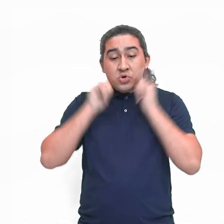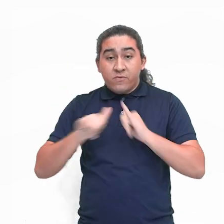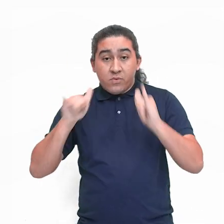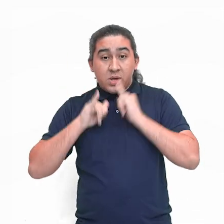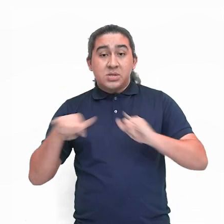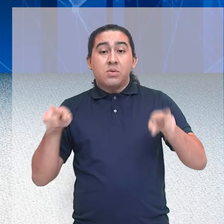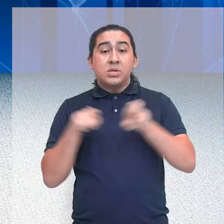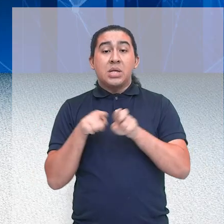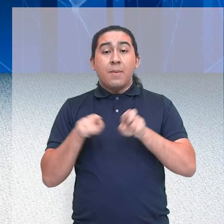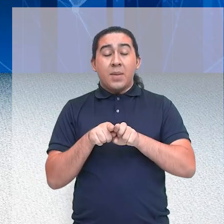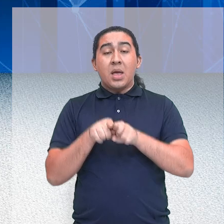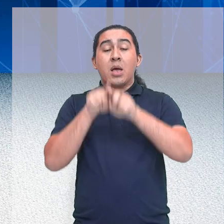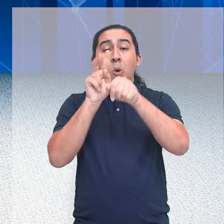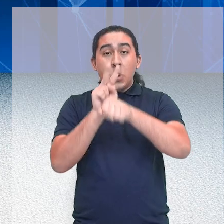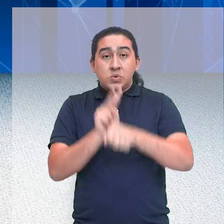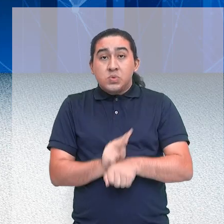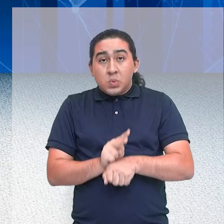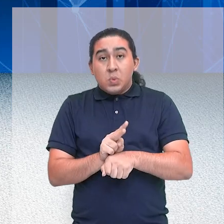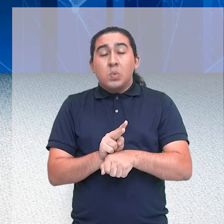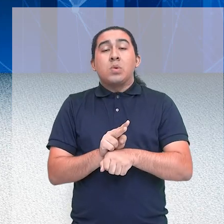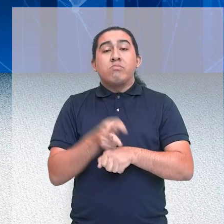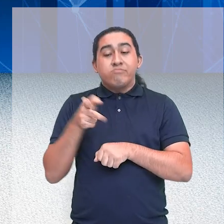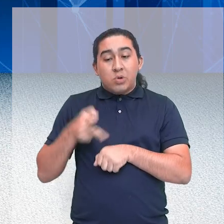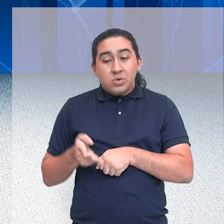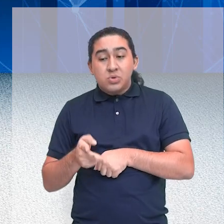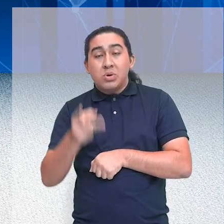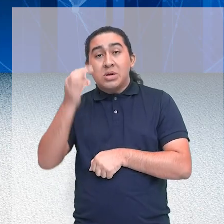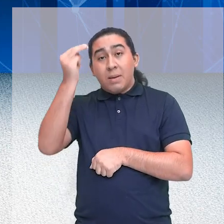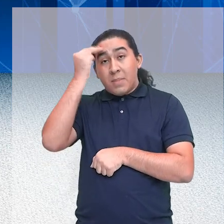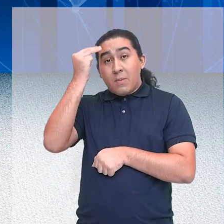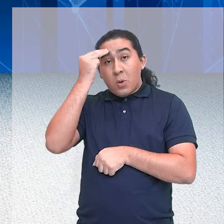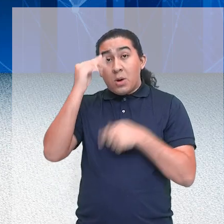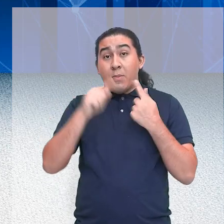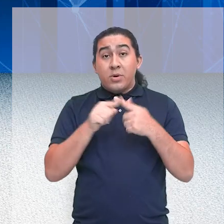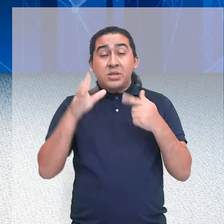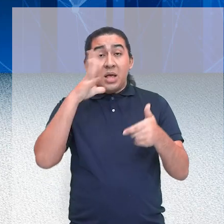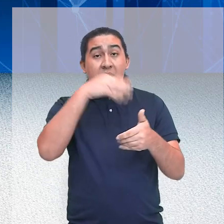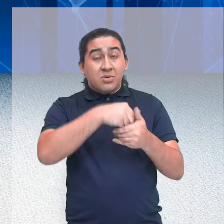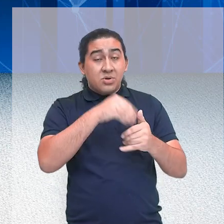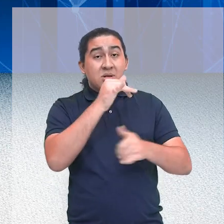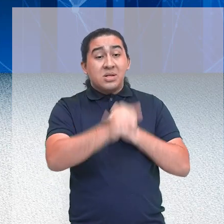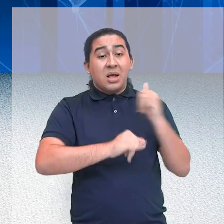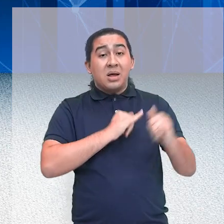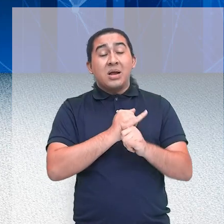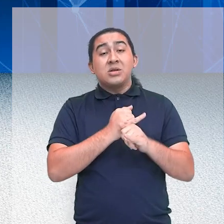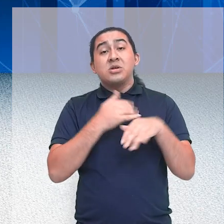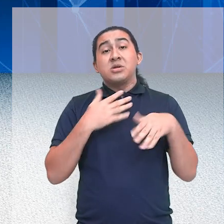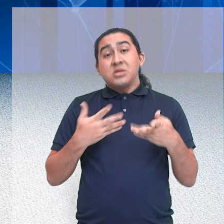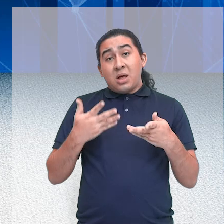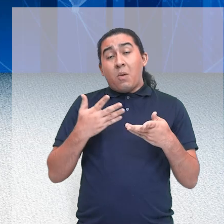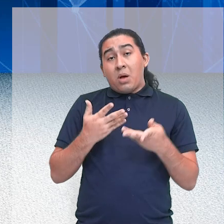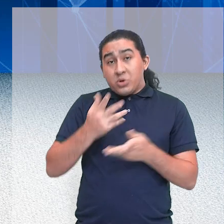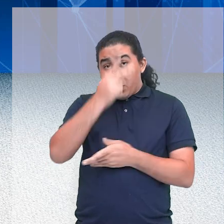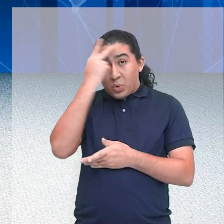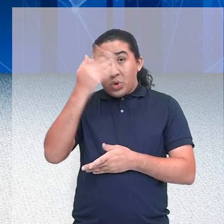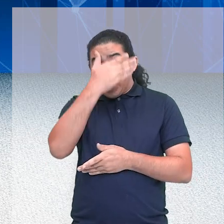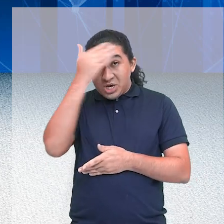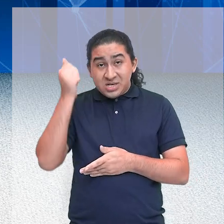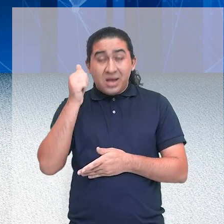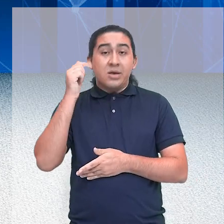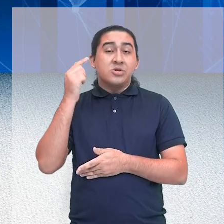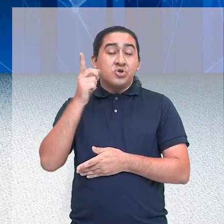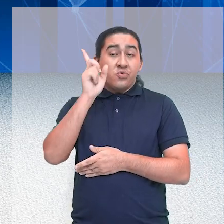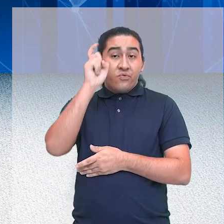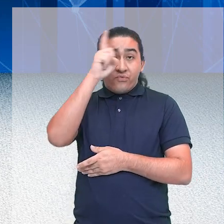que isso fica eternizado ali nos meios virtuais, é difícil que isso caia no esquecimento, né? Porque